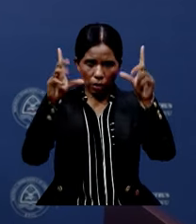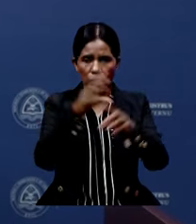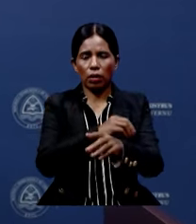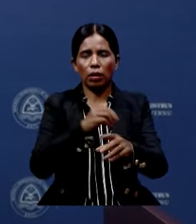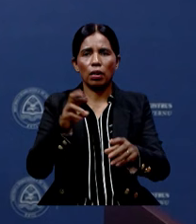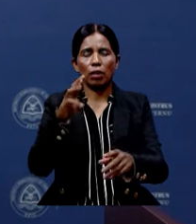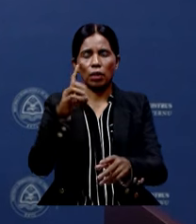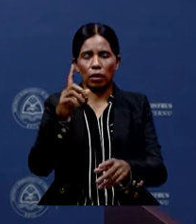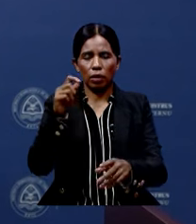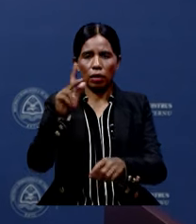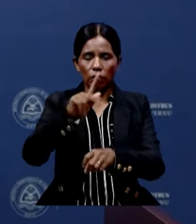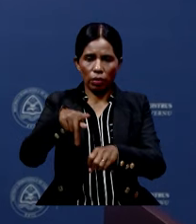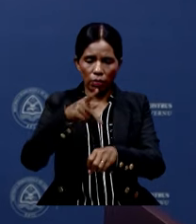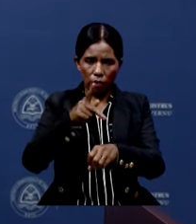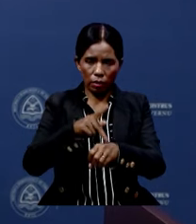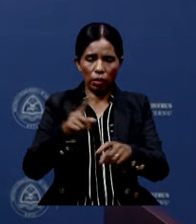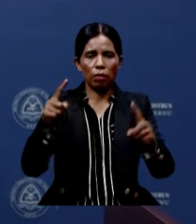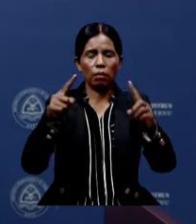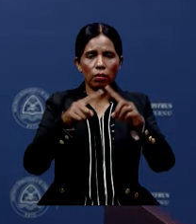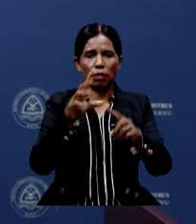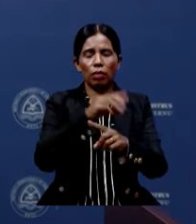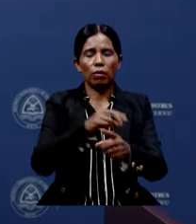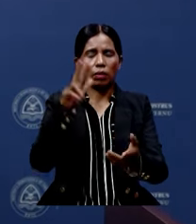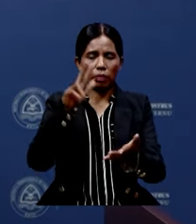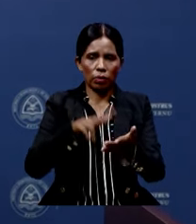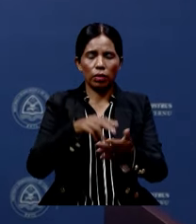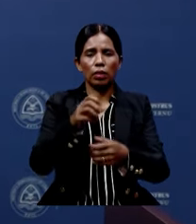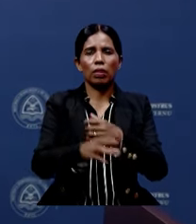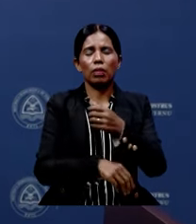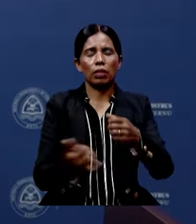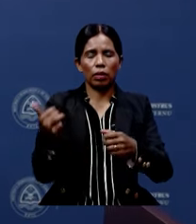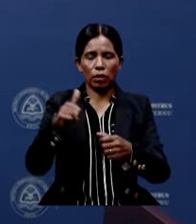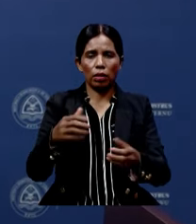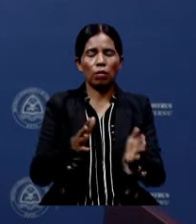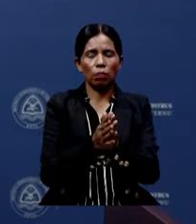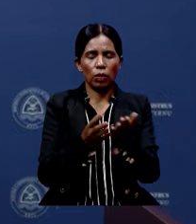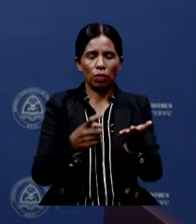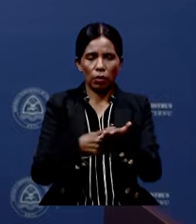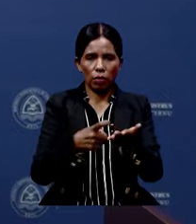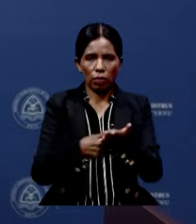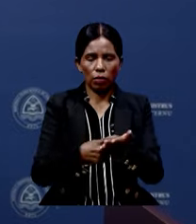e República Filipina, ba isenção visto, ba titular Sira o passaporte